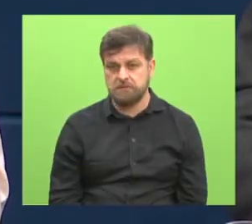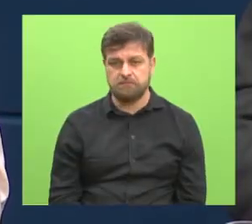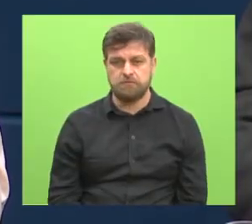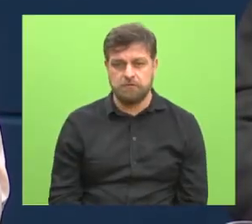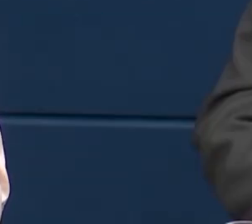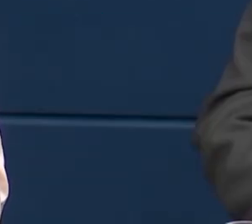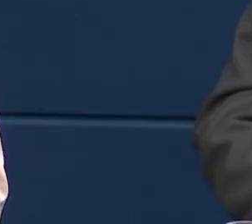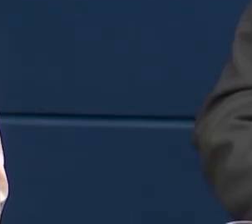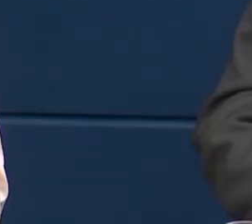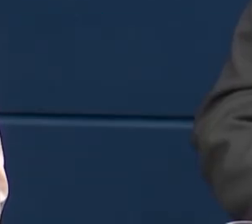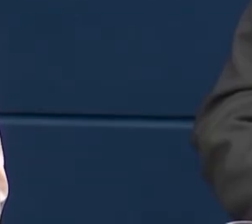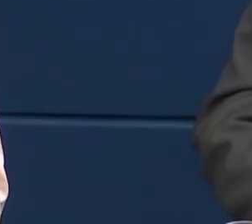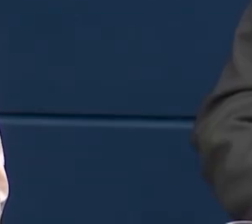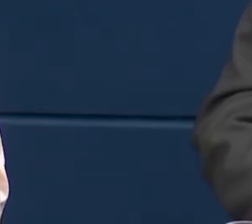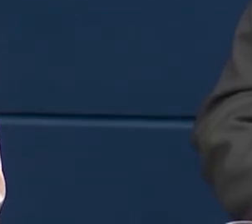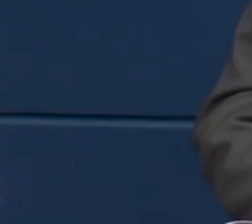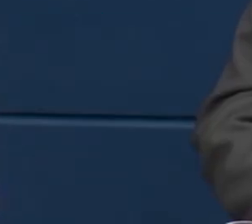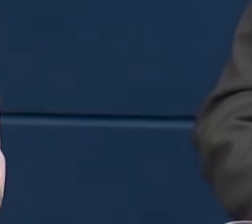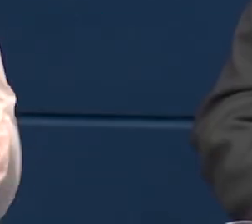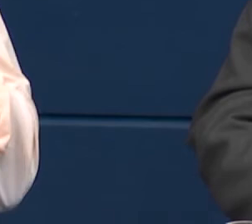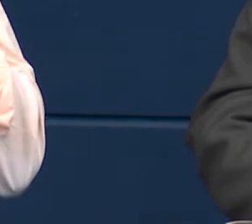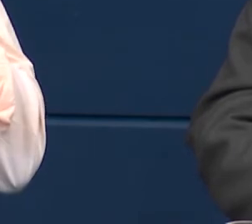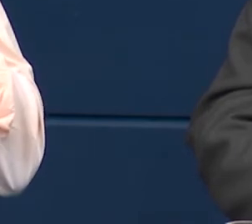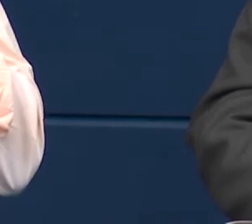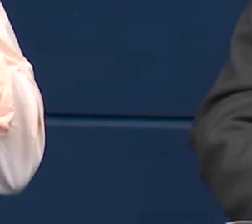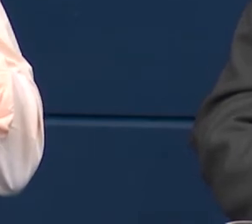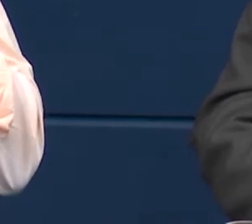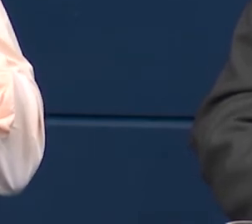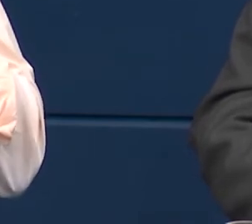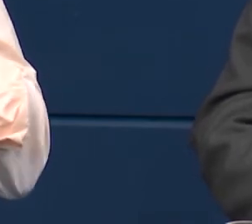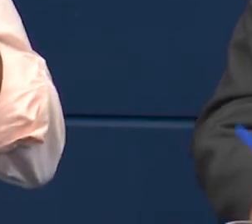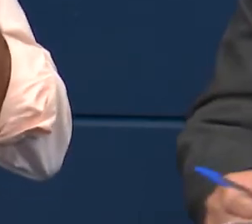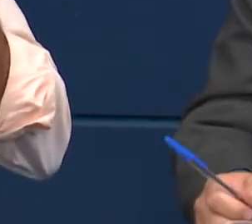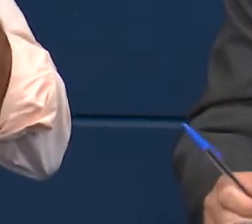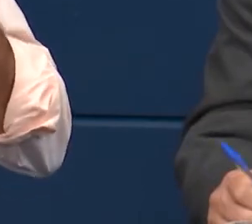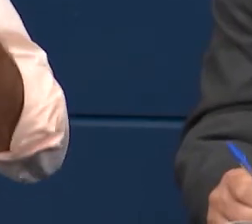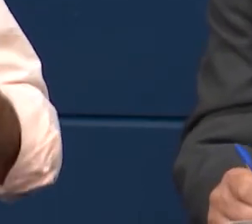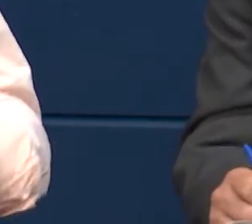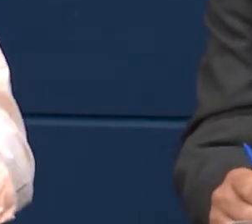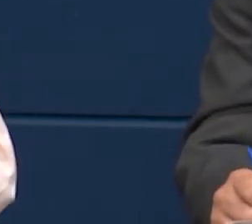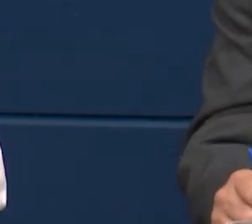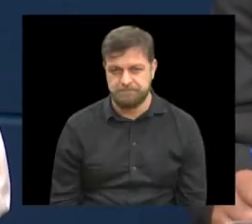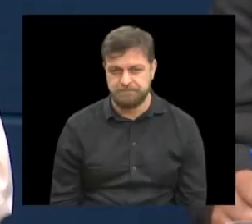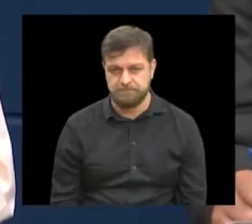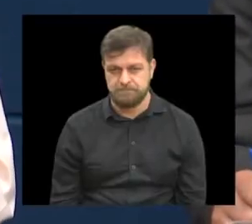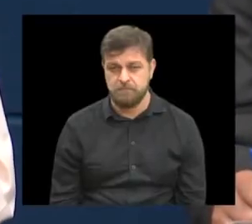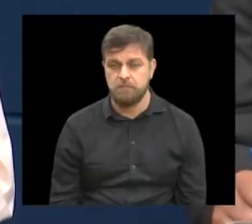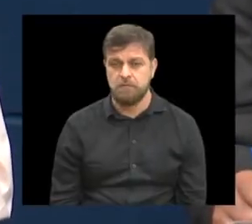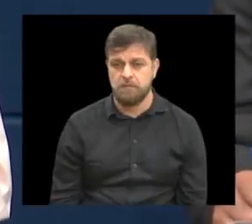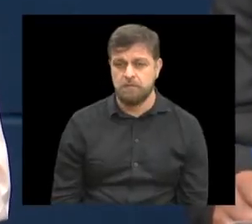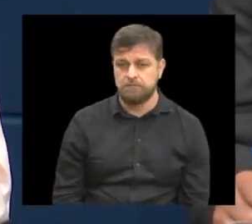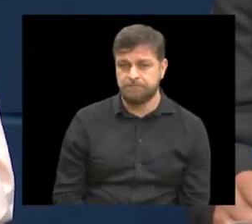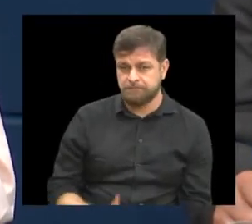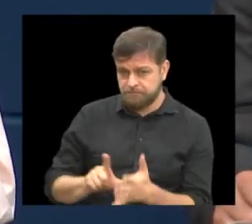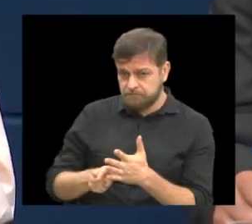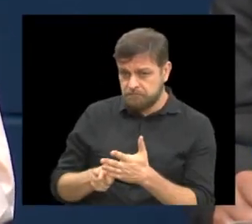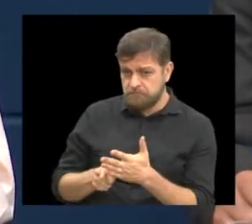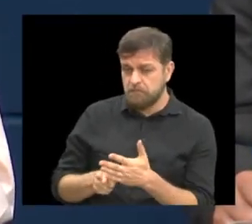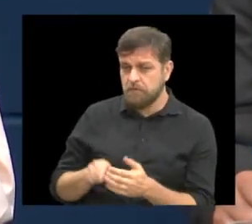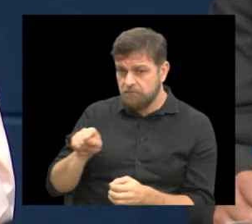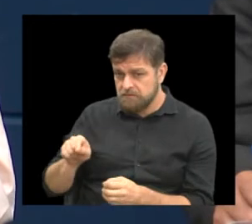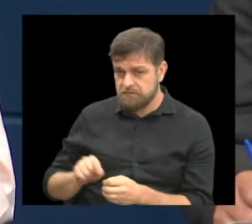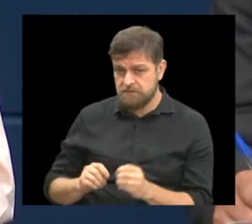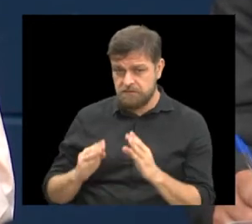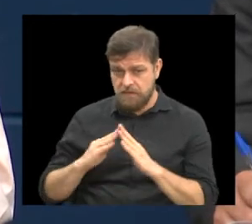de forma gratuita lá no edital de chamamento. Tem um link, depois eu posso até passar, né, que vocês podem inscrever